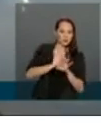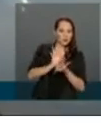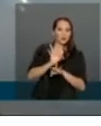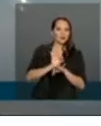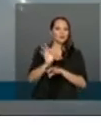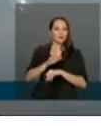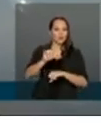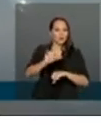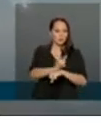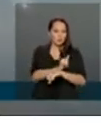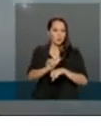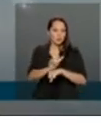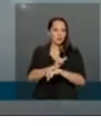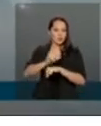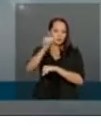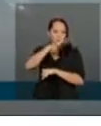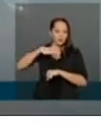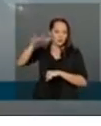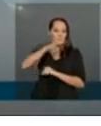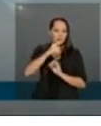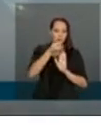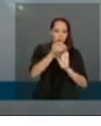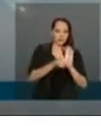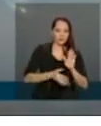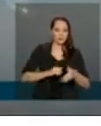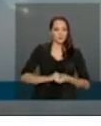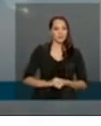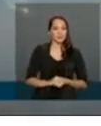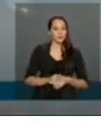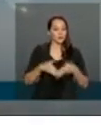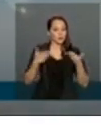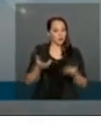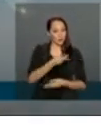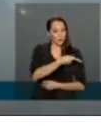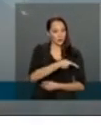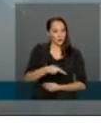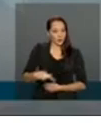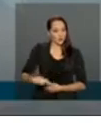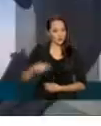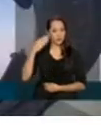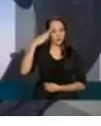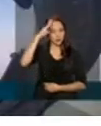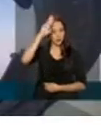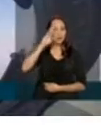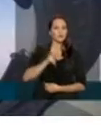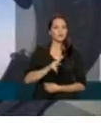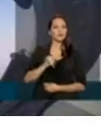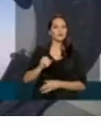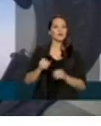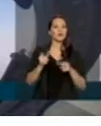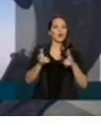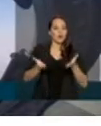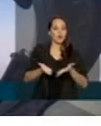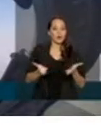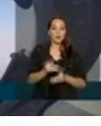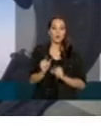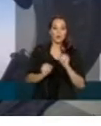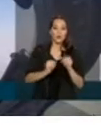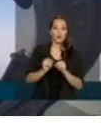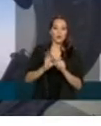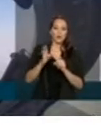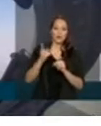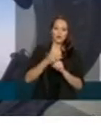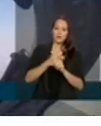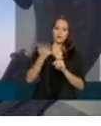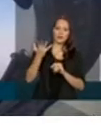de policiamento do espaço aéreo previstas. Para tanto, o presidente da República procederá neste momento contato